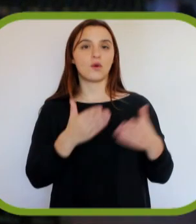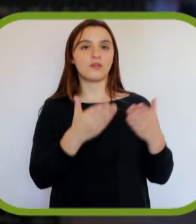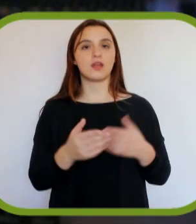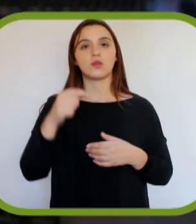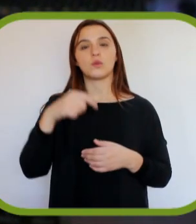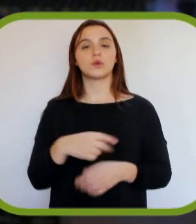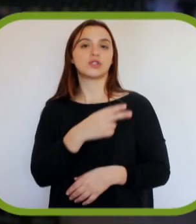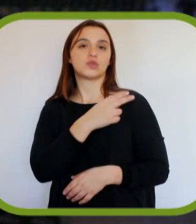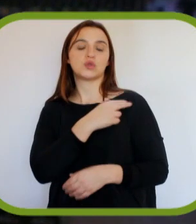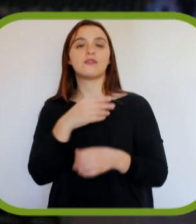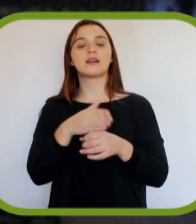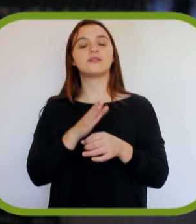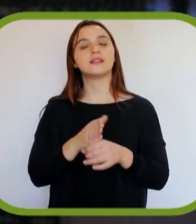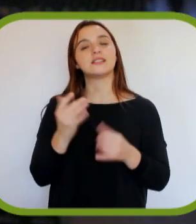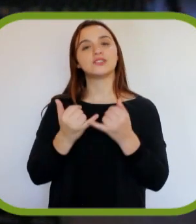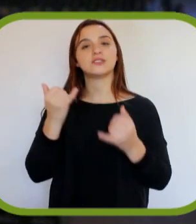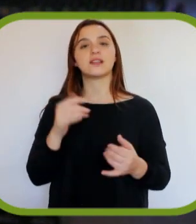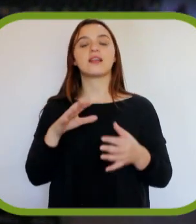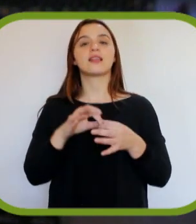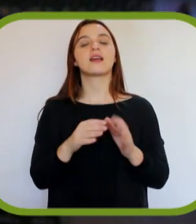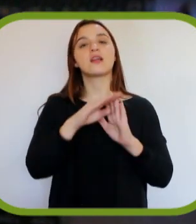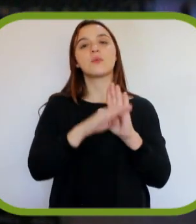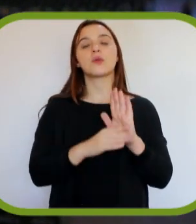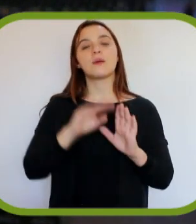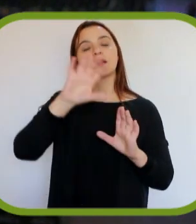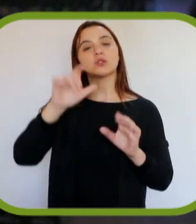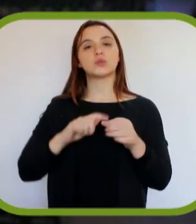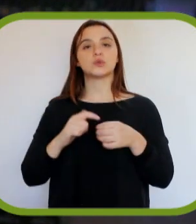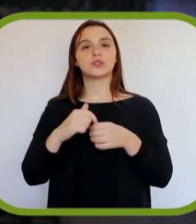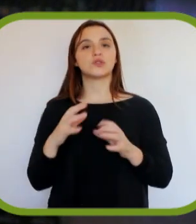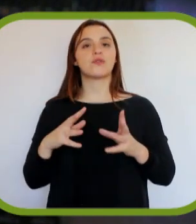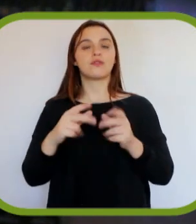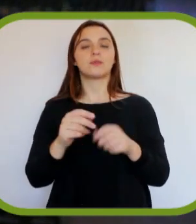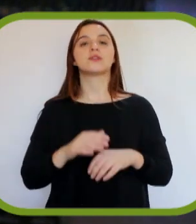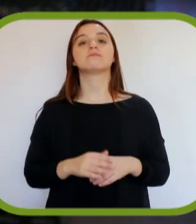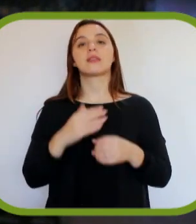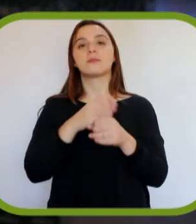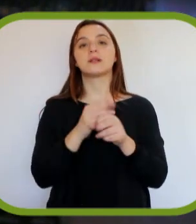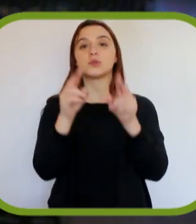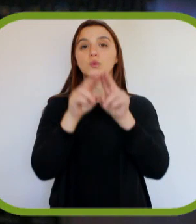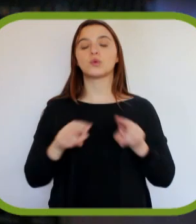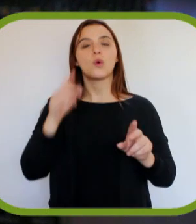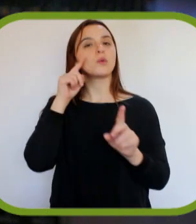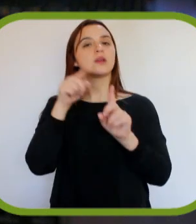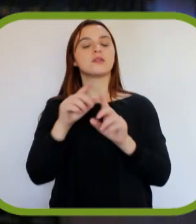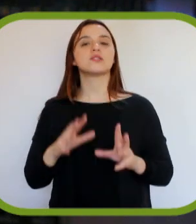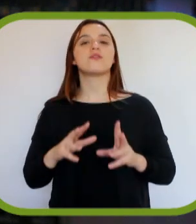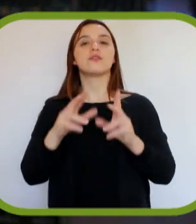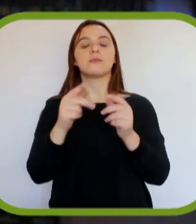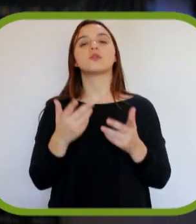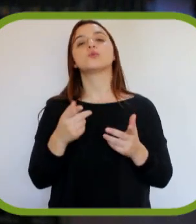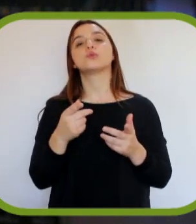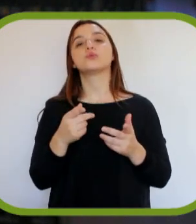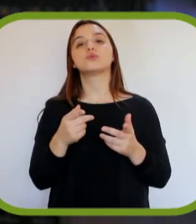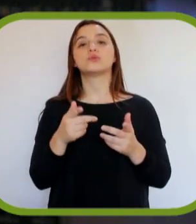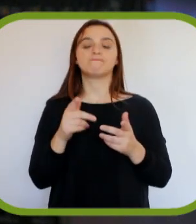O nosso convidado de hoje é o chefe de gabinete digital do Programa das Nações Unidas para o Desenvolvimento, um departamento da ONU pelo Desenvolvimento Global